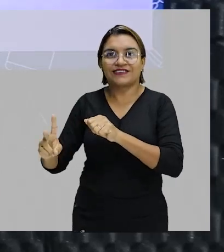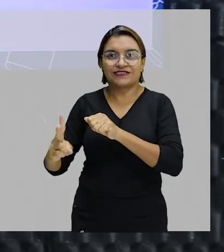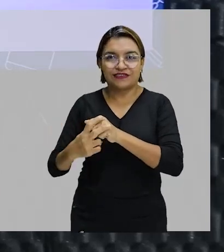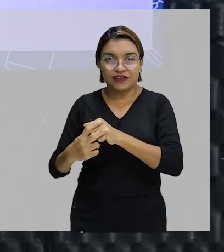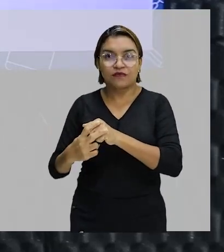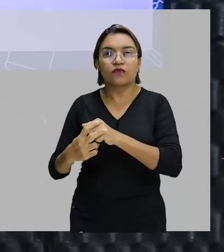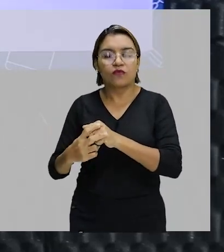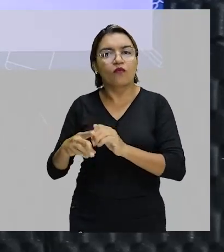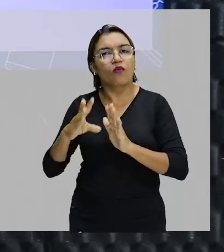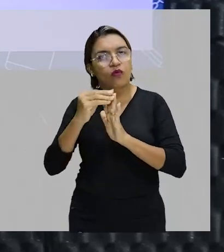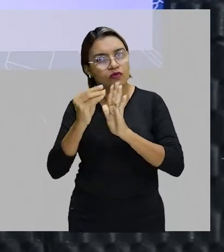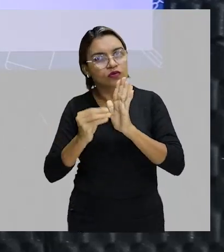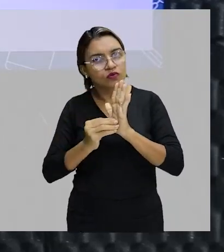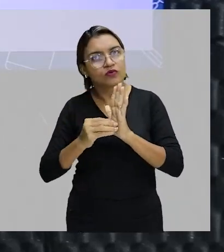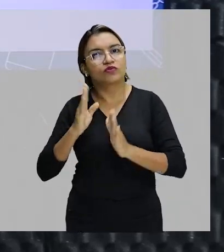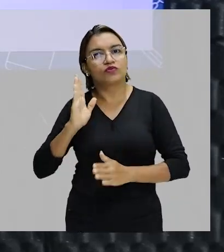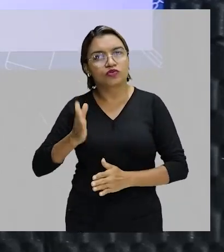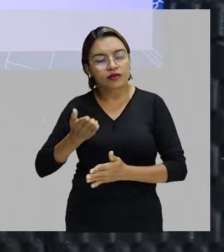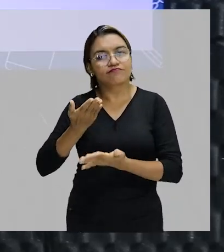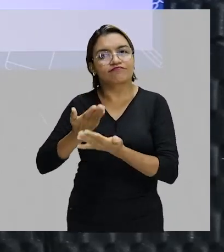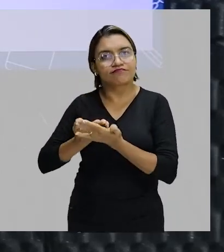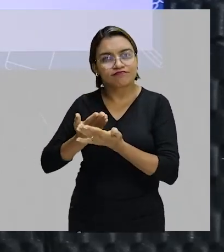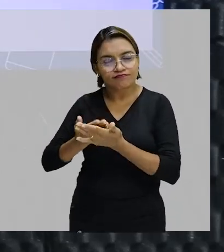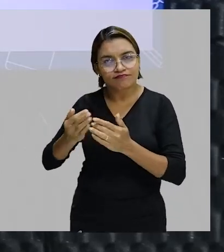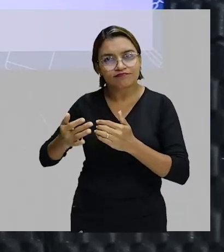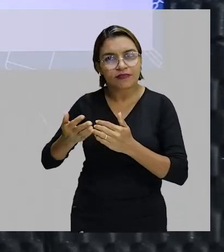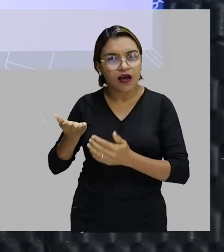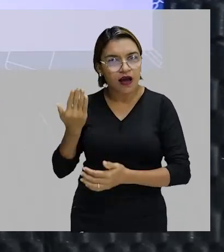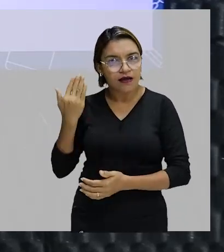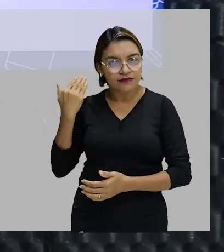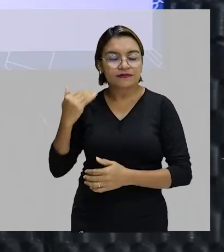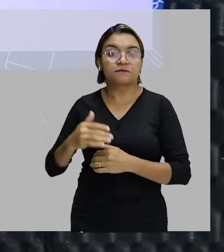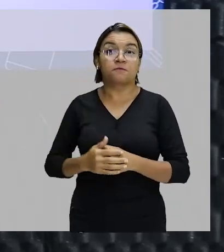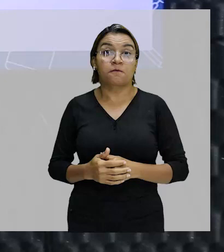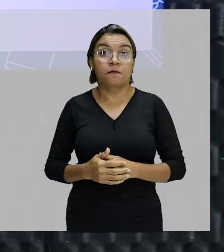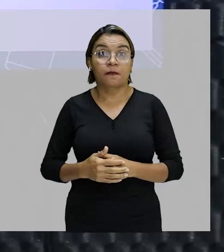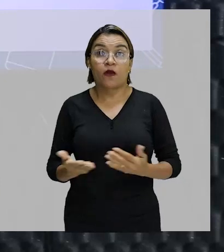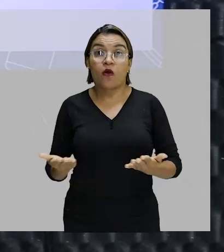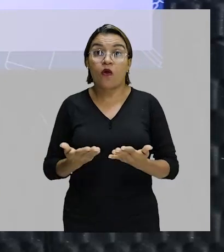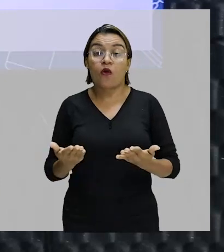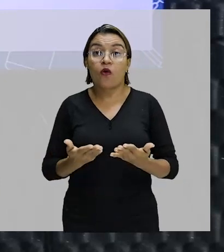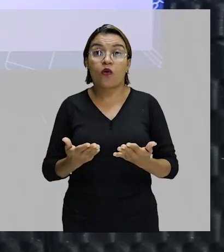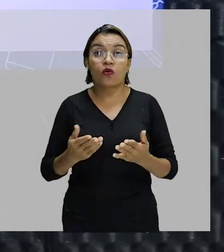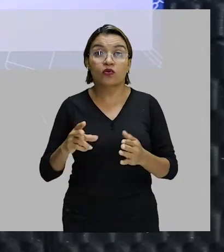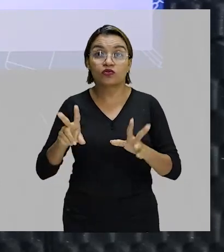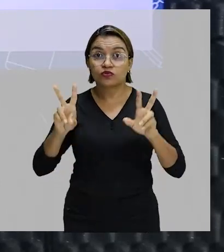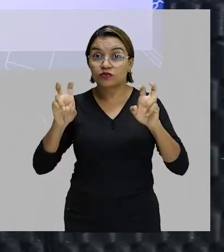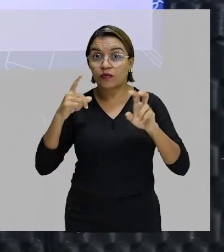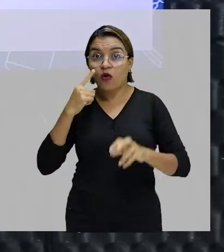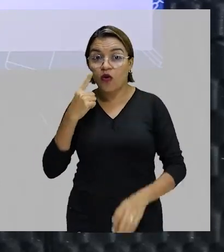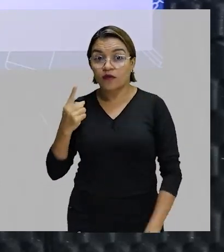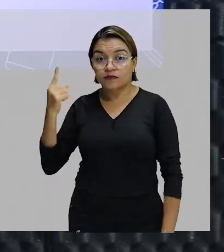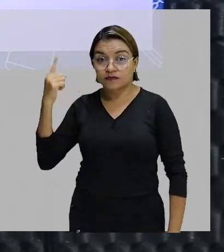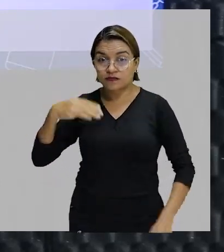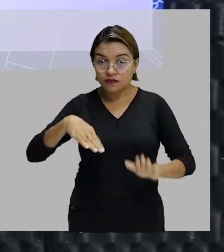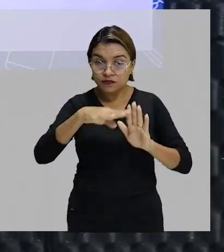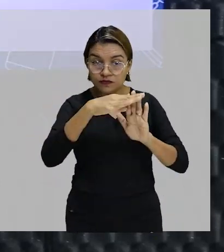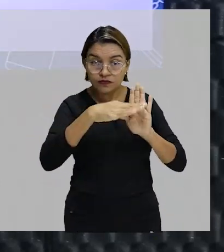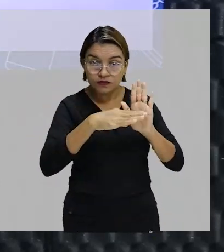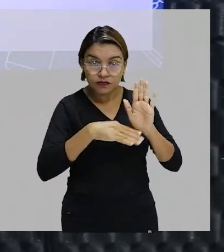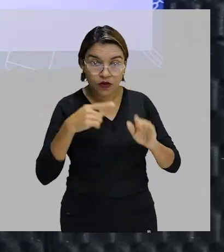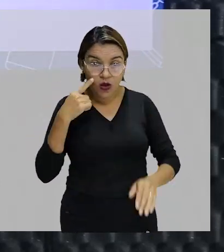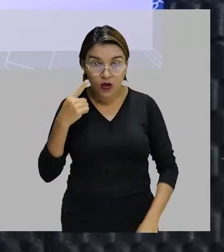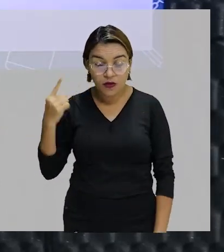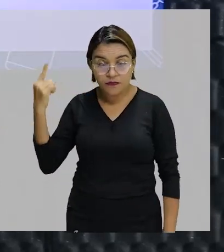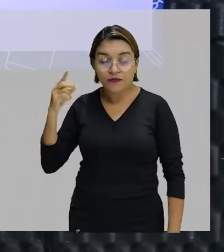é um conteúdo que a gente já vem discorrendo em aulas anteriores. O nosso roteiro da nossa aula de hoje, então, Adverbs Definition,